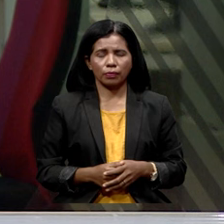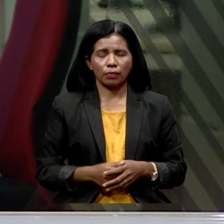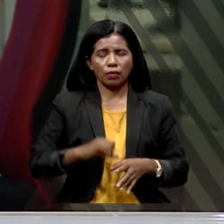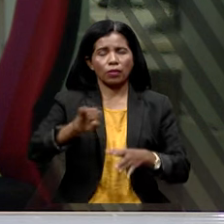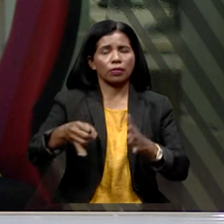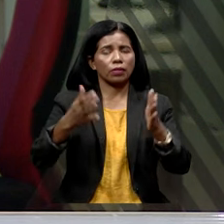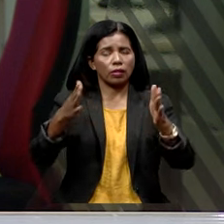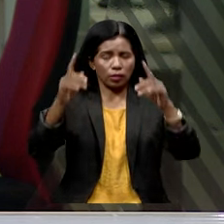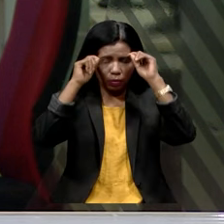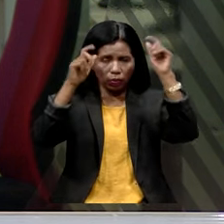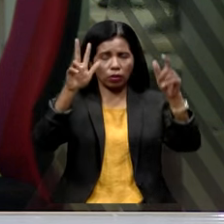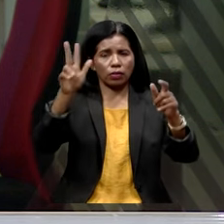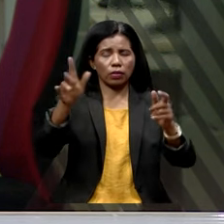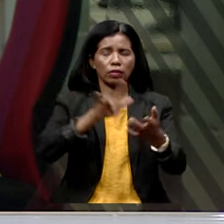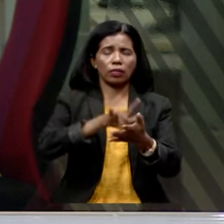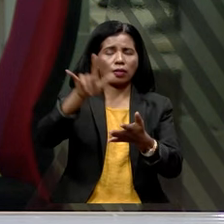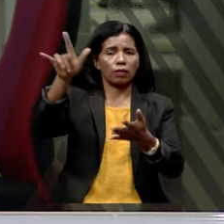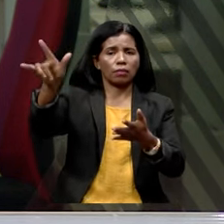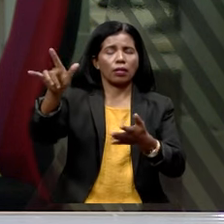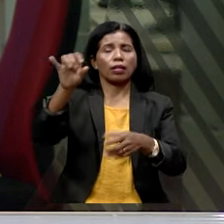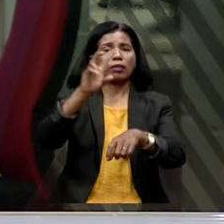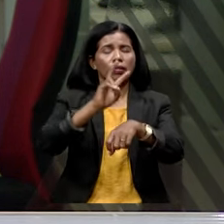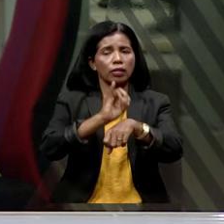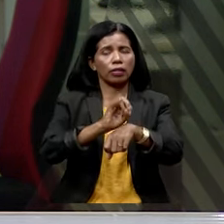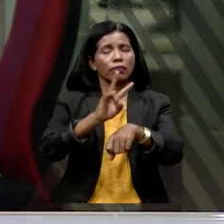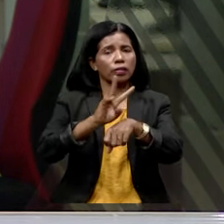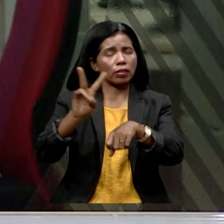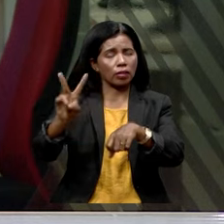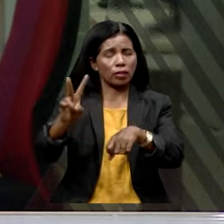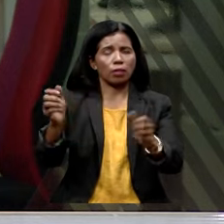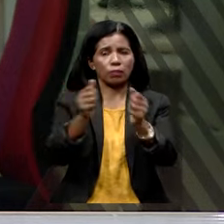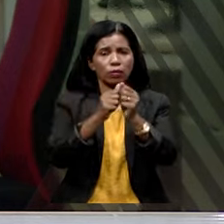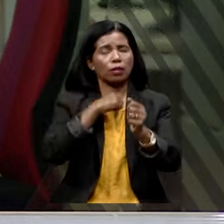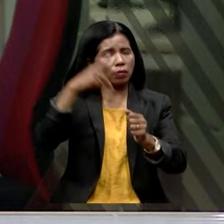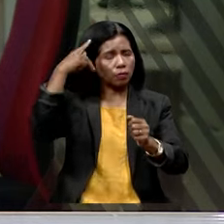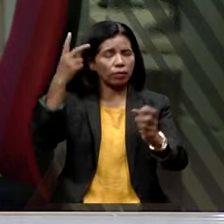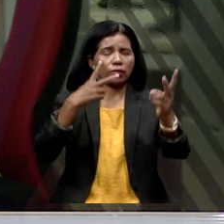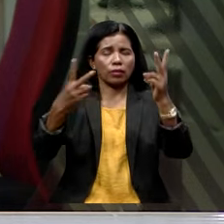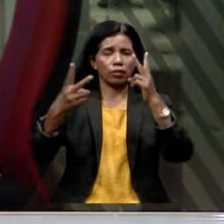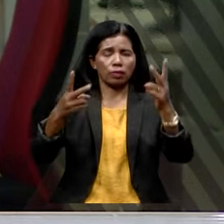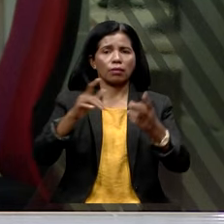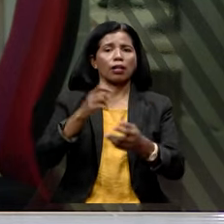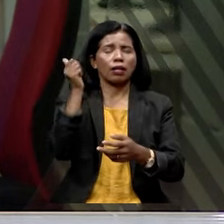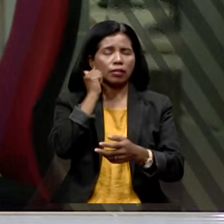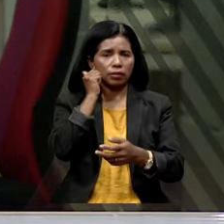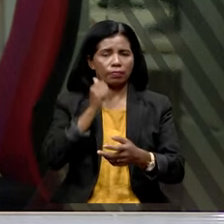Jornalista timorana em Tolo se arranca para o Vaticano, onde acompanha Papa Francisco durante uma visita à Ásia.